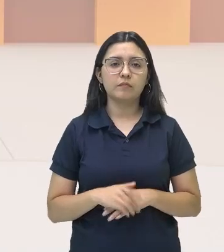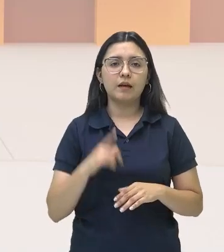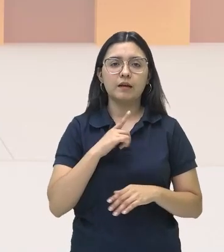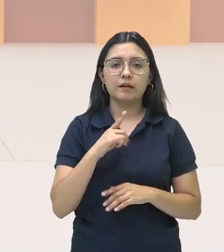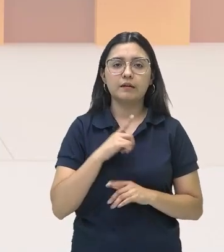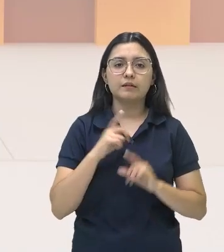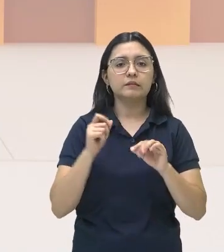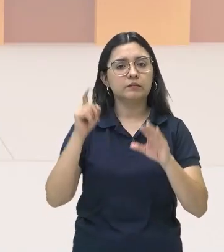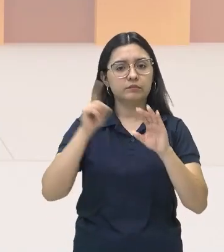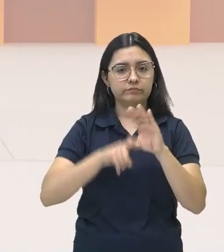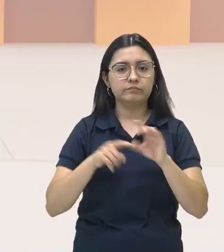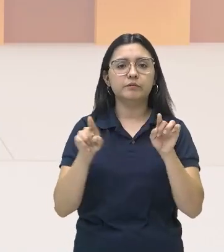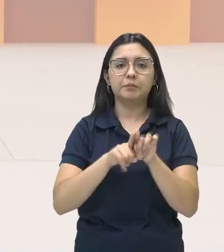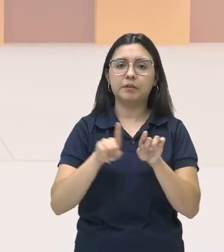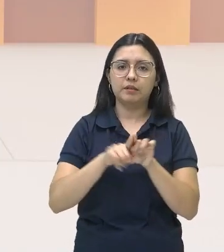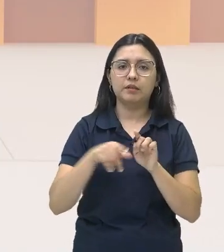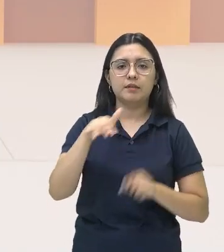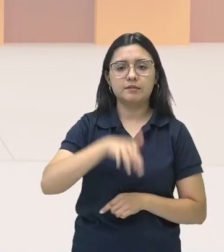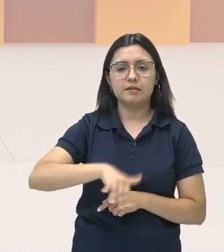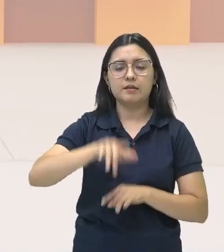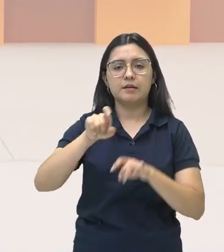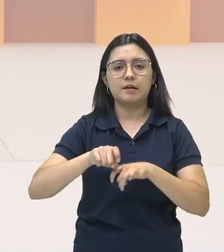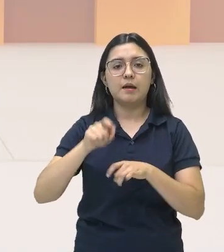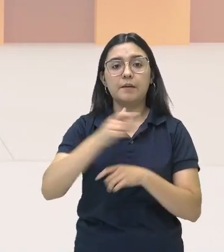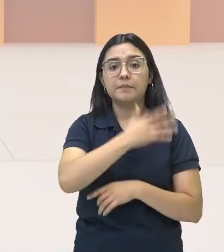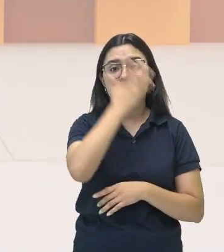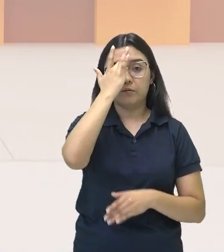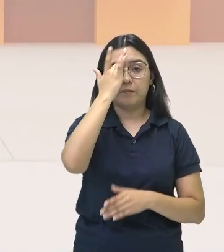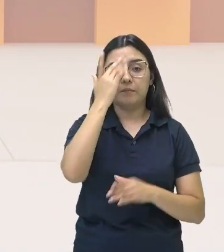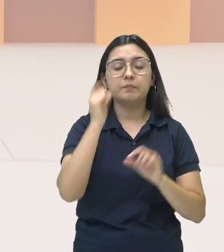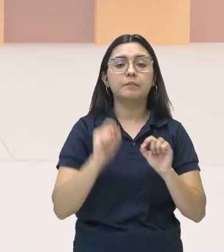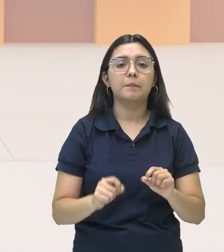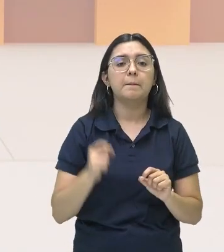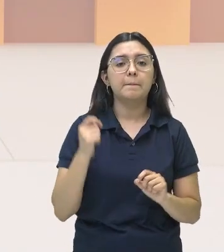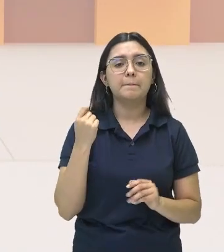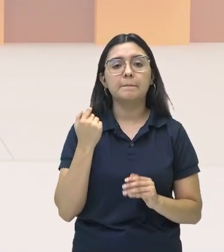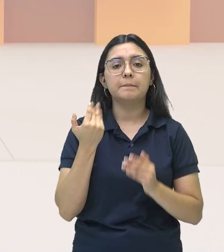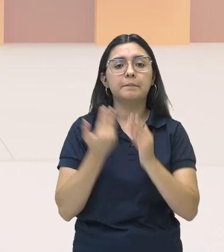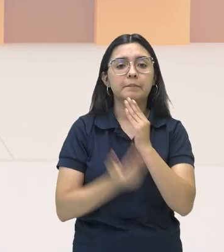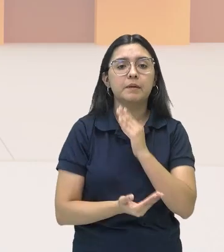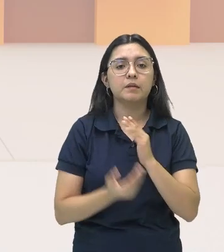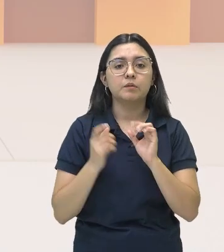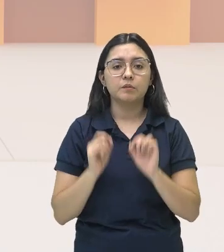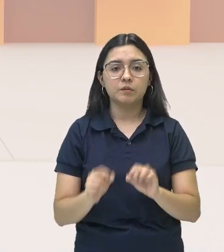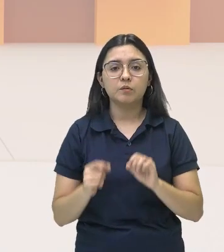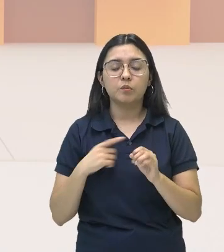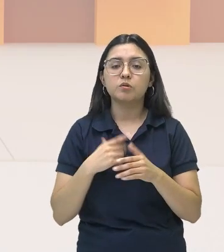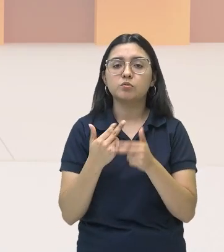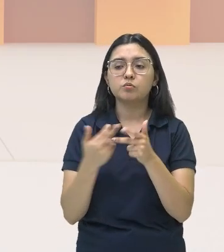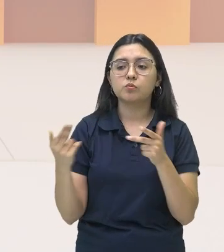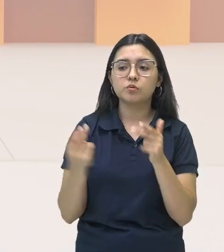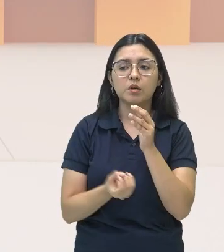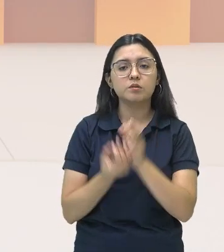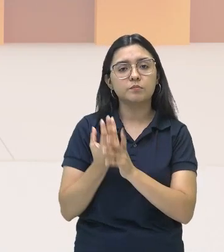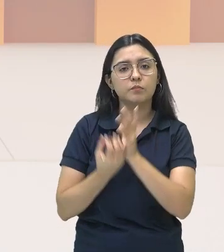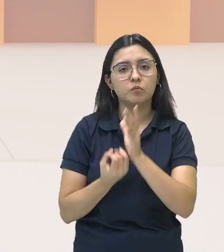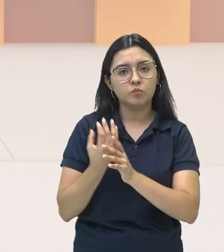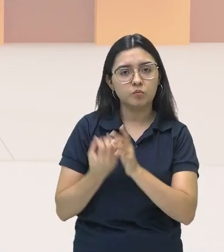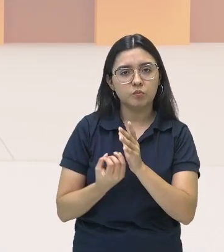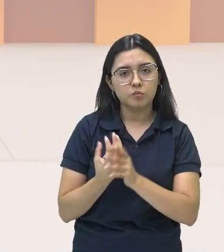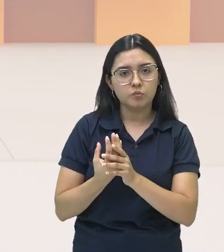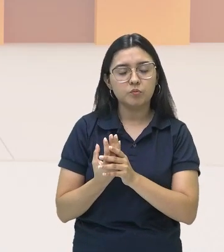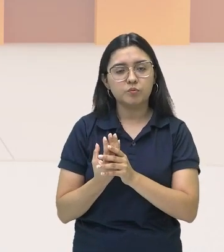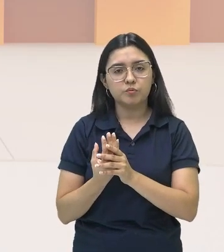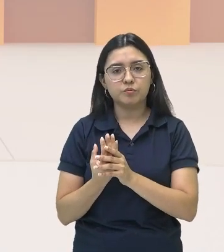está contida aqui também. Né? A pessoa perdeu, né, o contato com aquilo que ele produz. Né? No